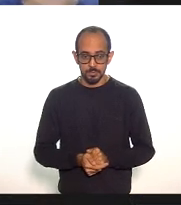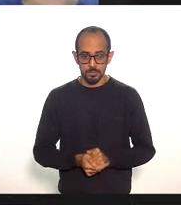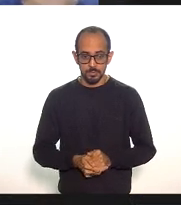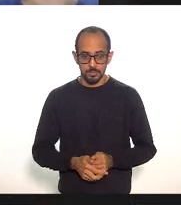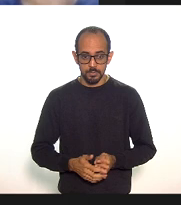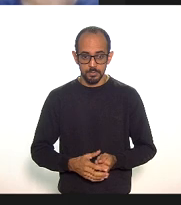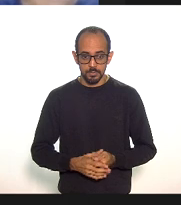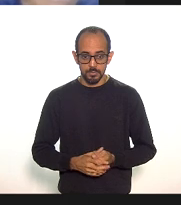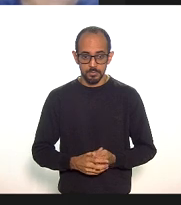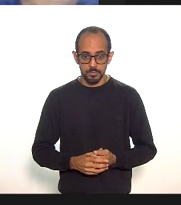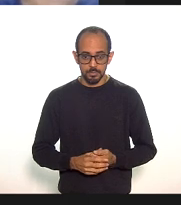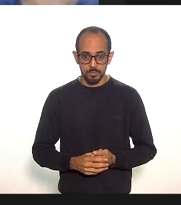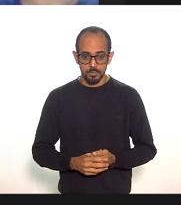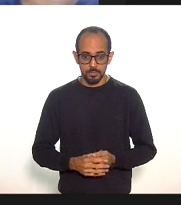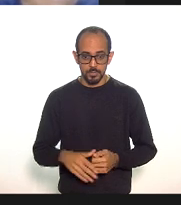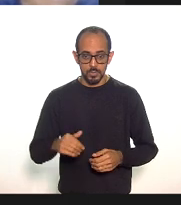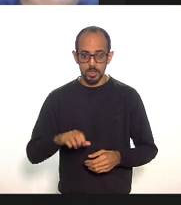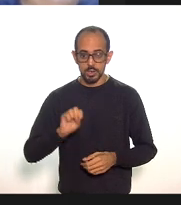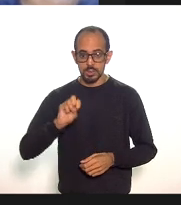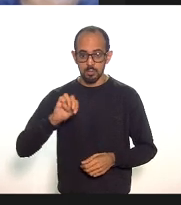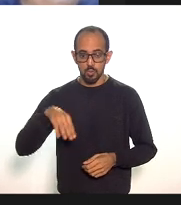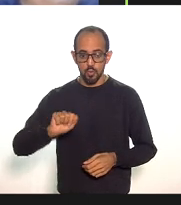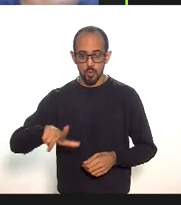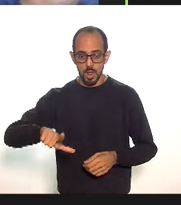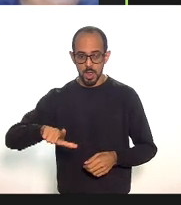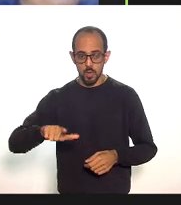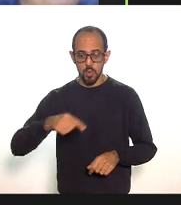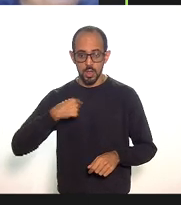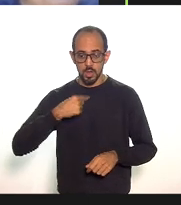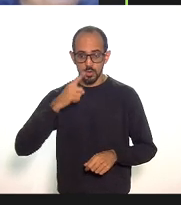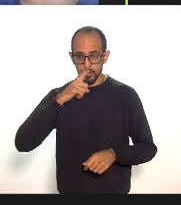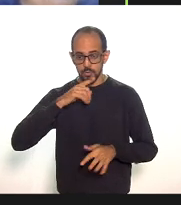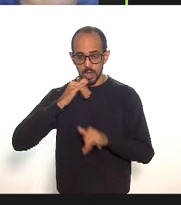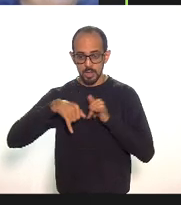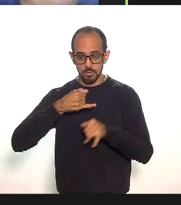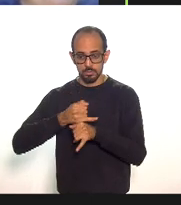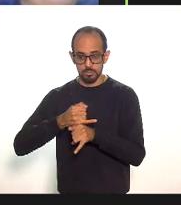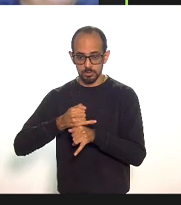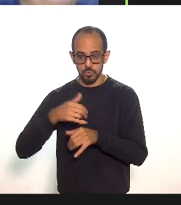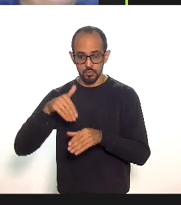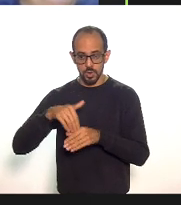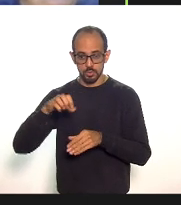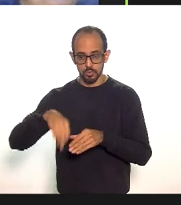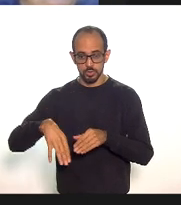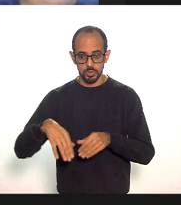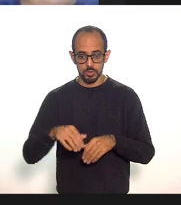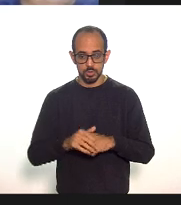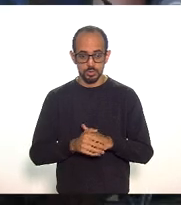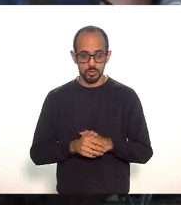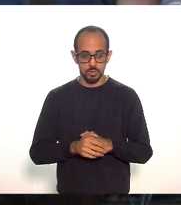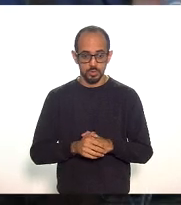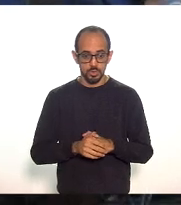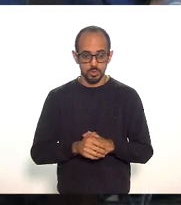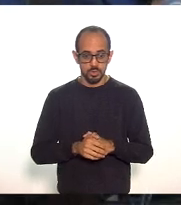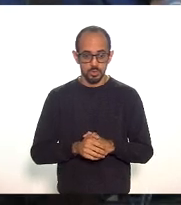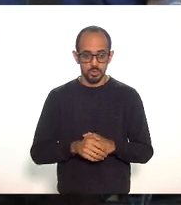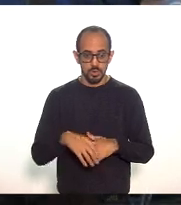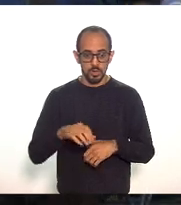Samuel. Eu voto com o presidente. Voto sim. Deputado Isso. Felipe